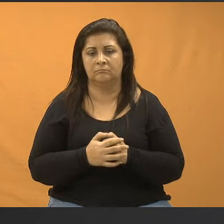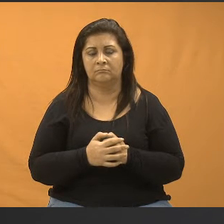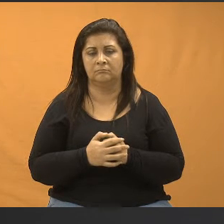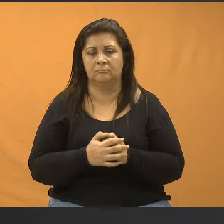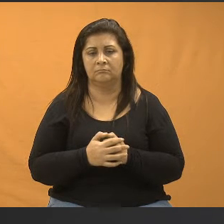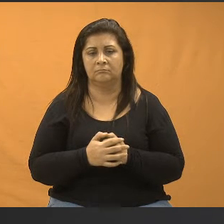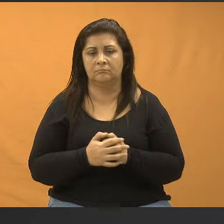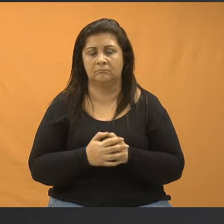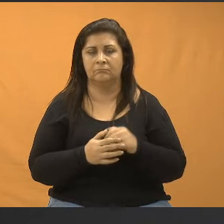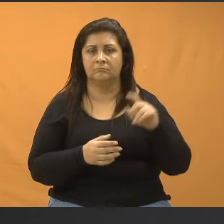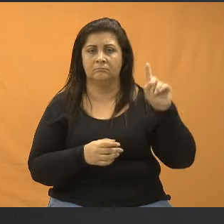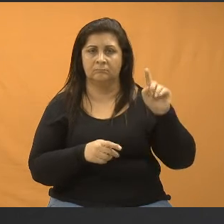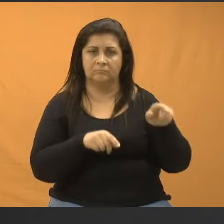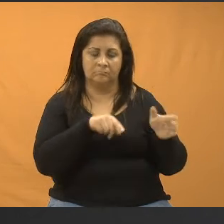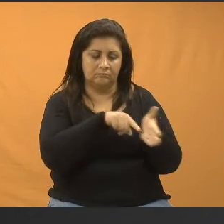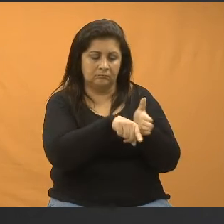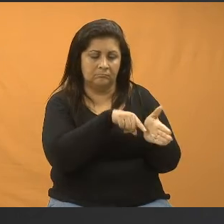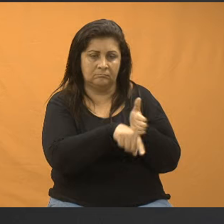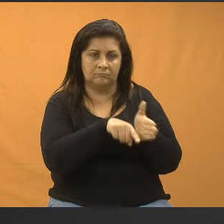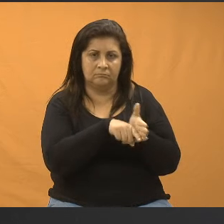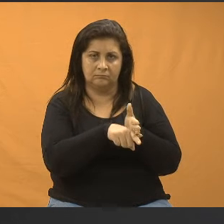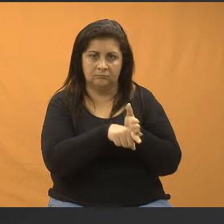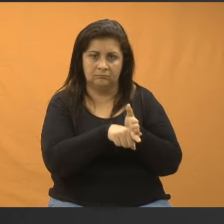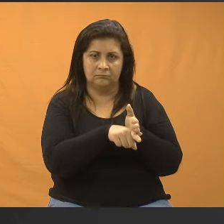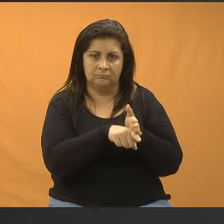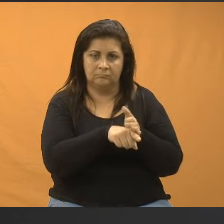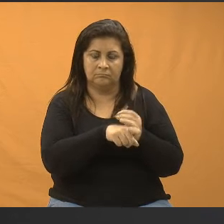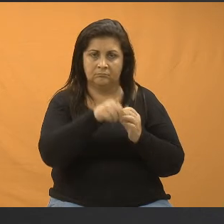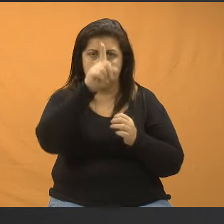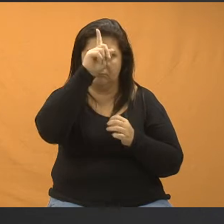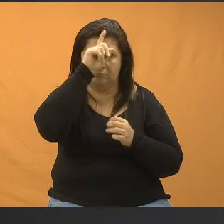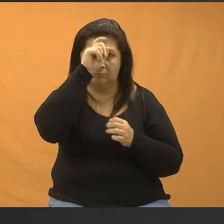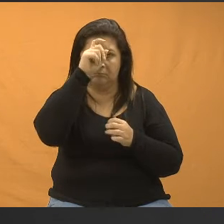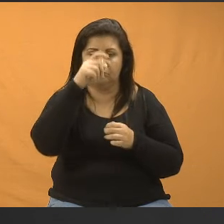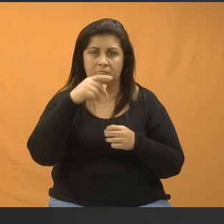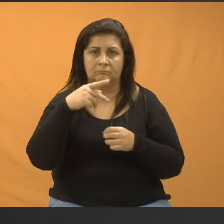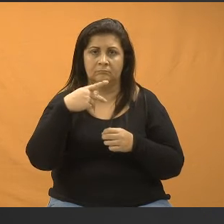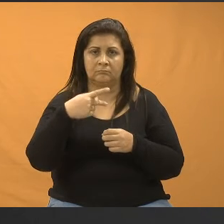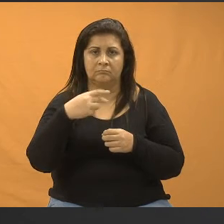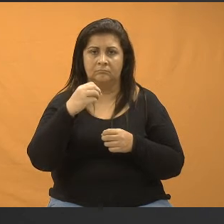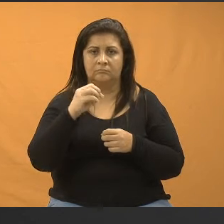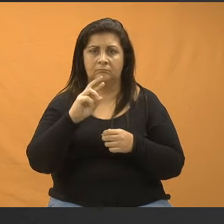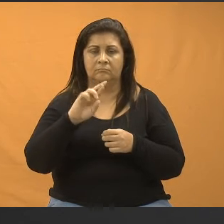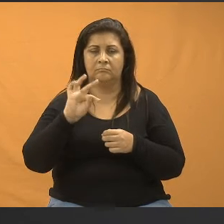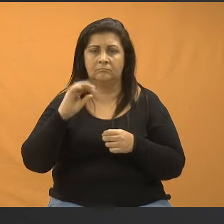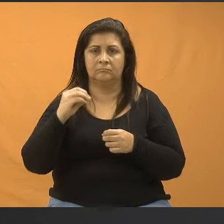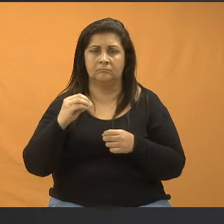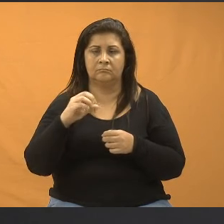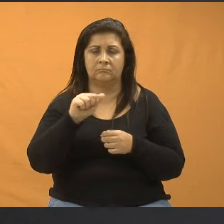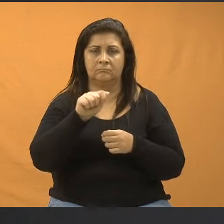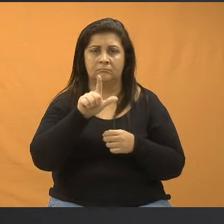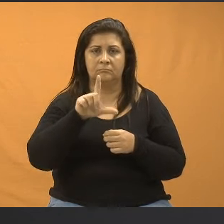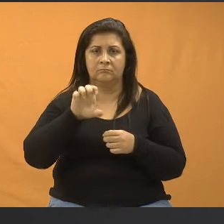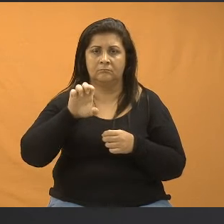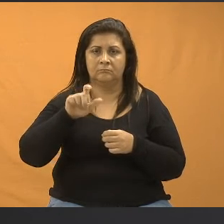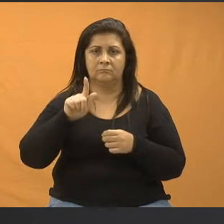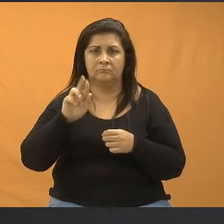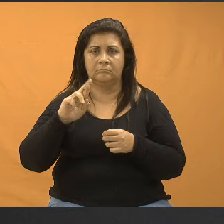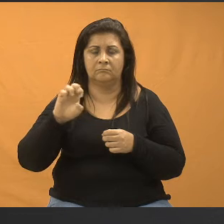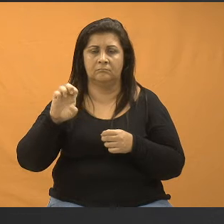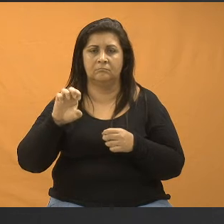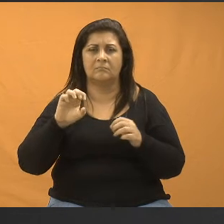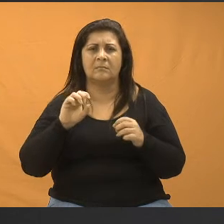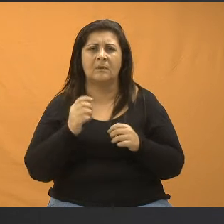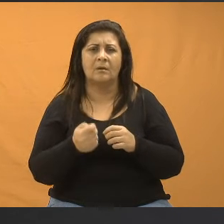eu fiz uma pesquisa em relação à Santa Casa de Porto Alegre. Ela estava falindo.